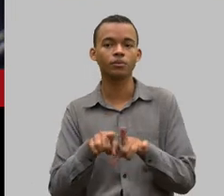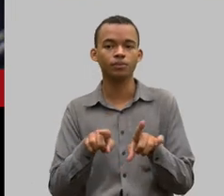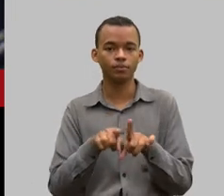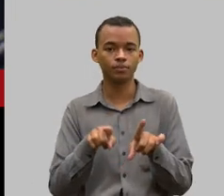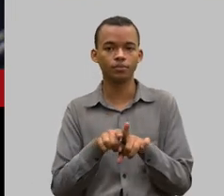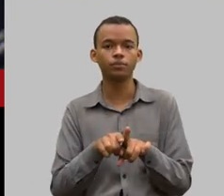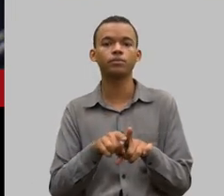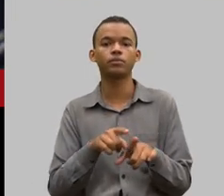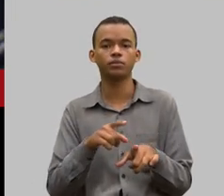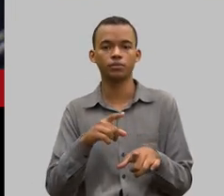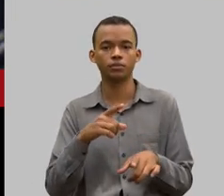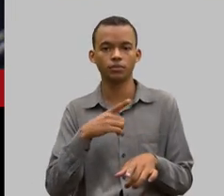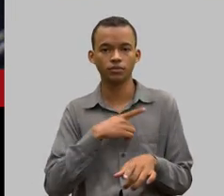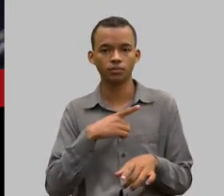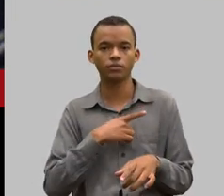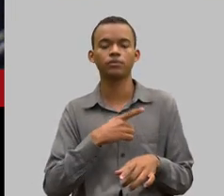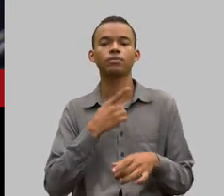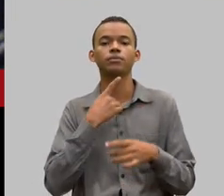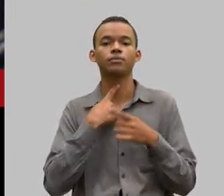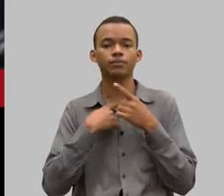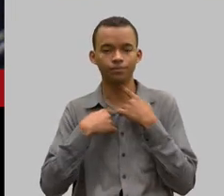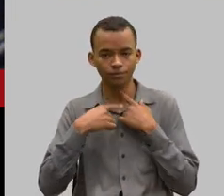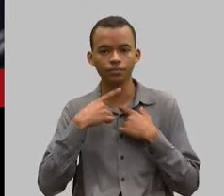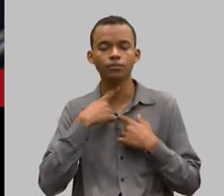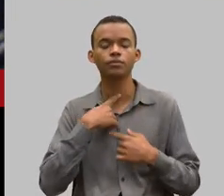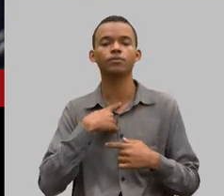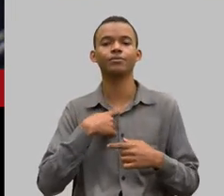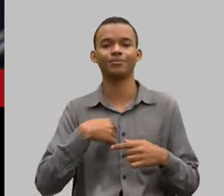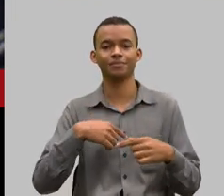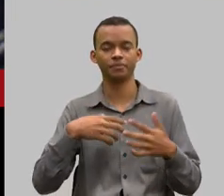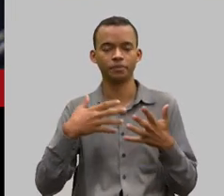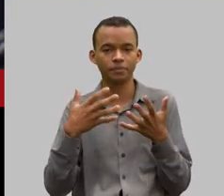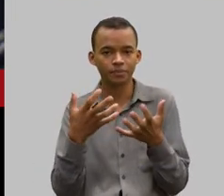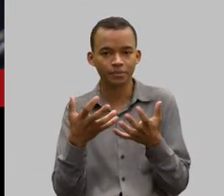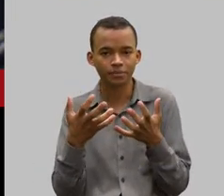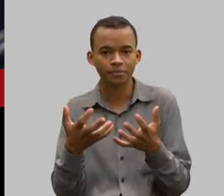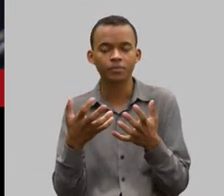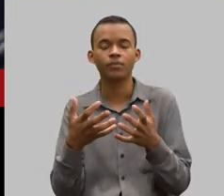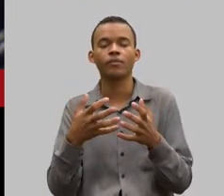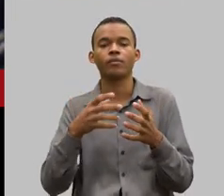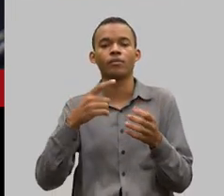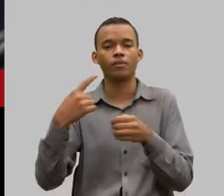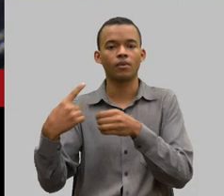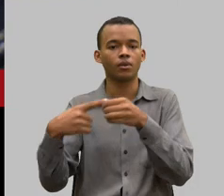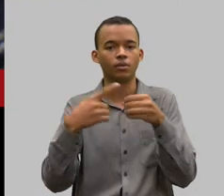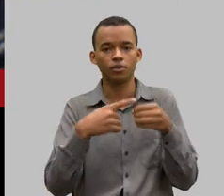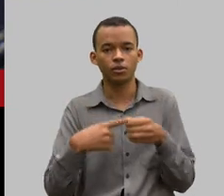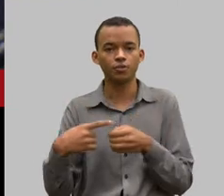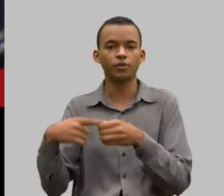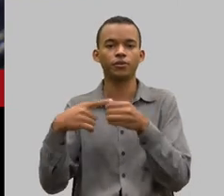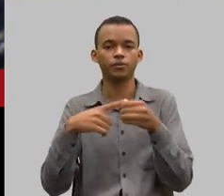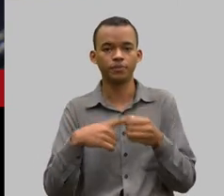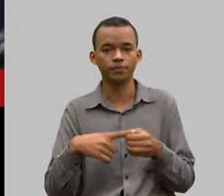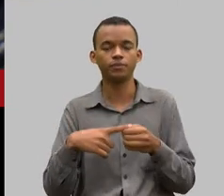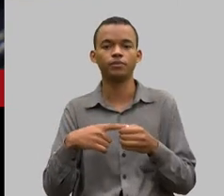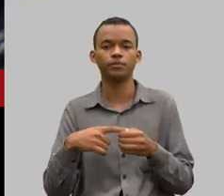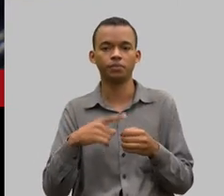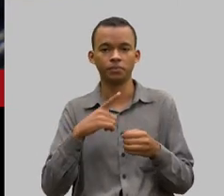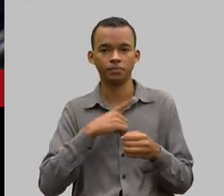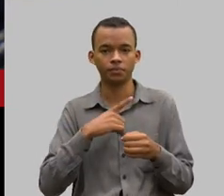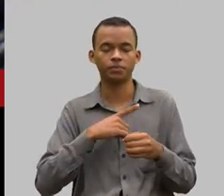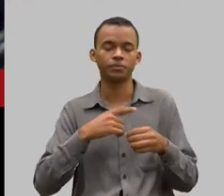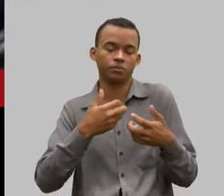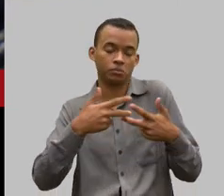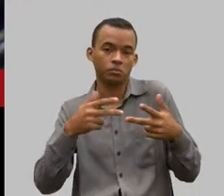sei dos anseios da população das cidades porque eu sou de uma cidade simples